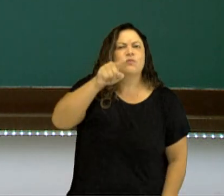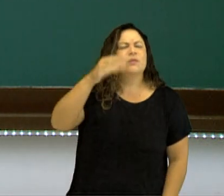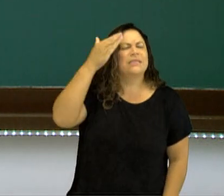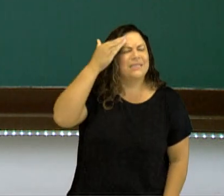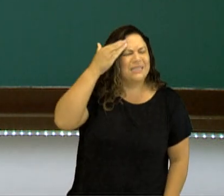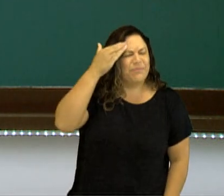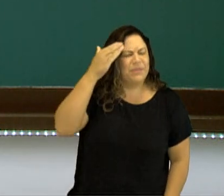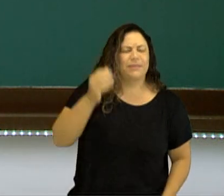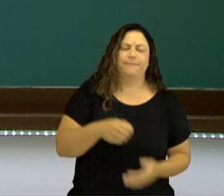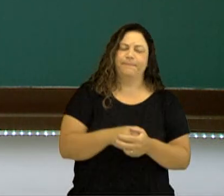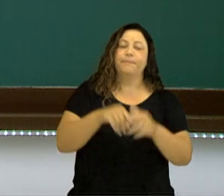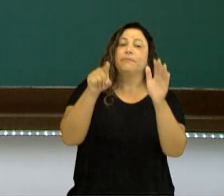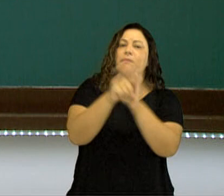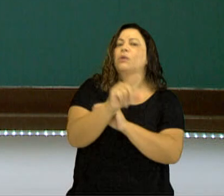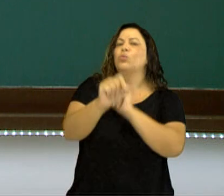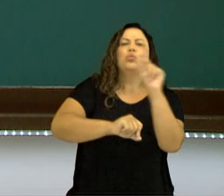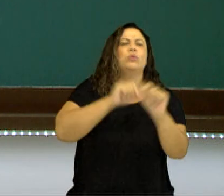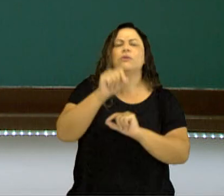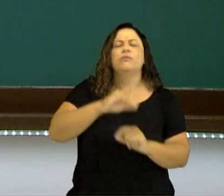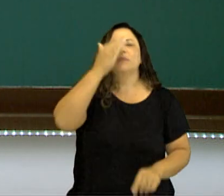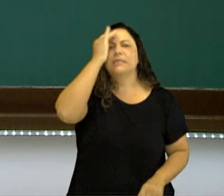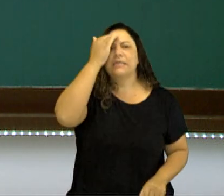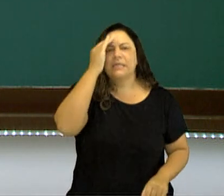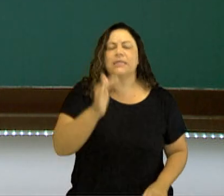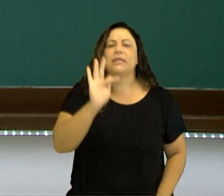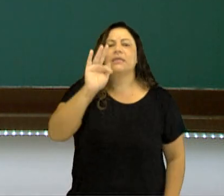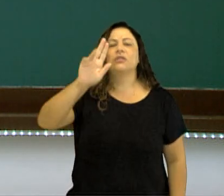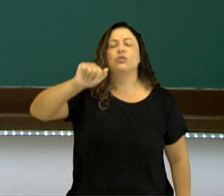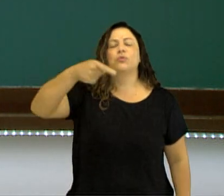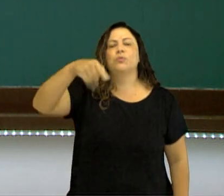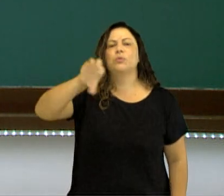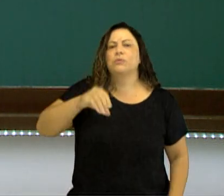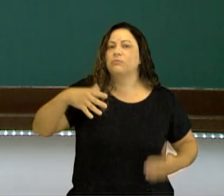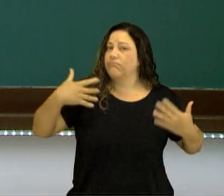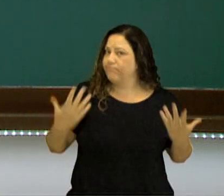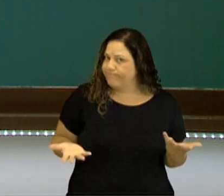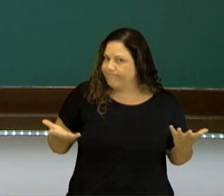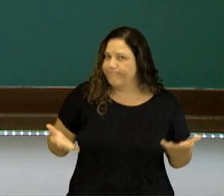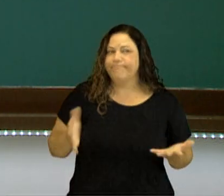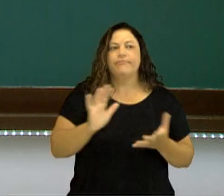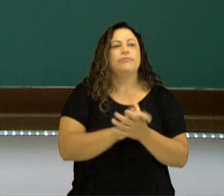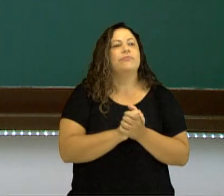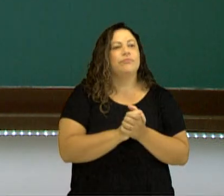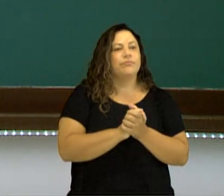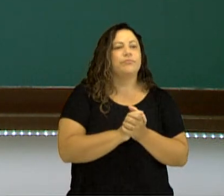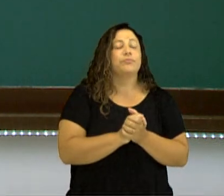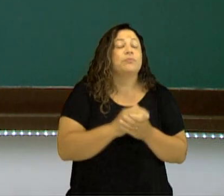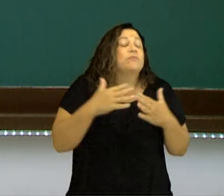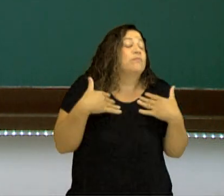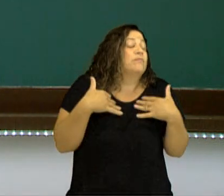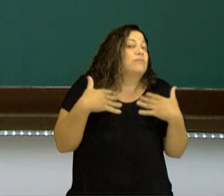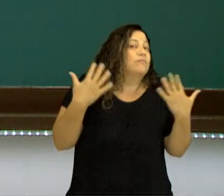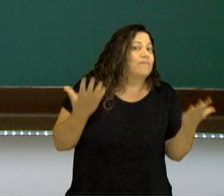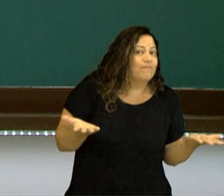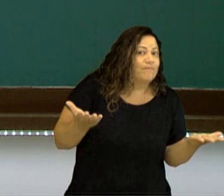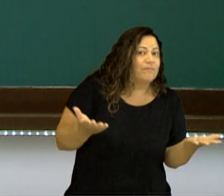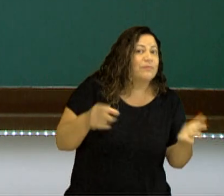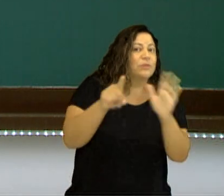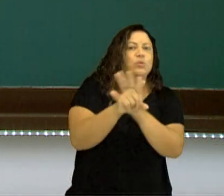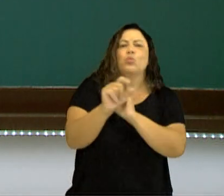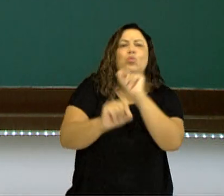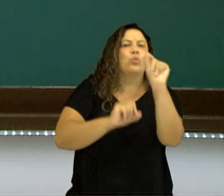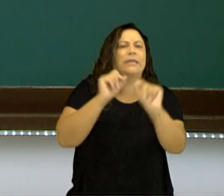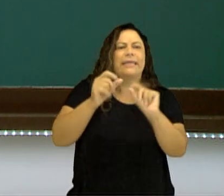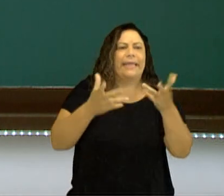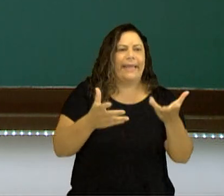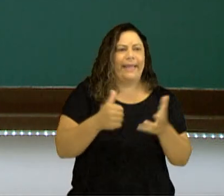você pare, pense um pouquinho e forme uma resposta para essas indagações. O que você entende por função?